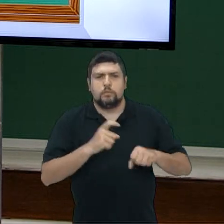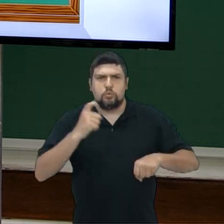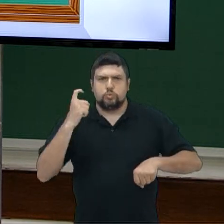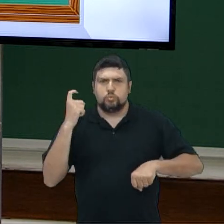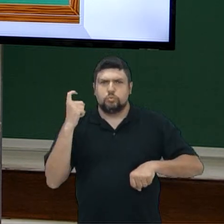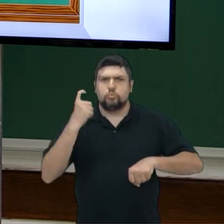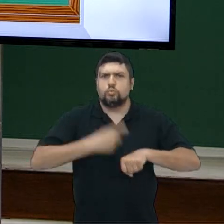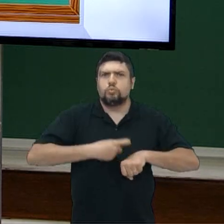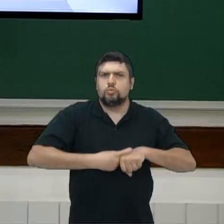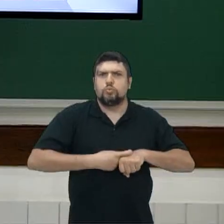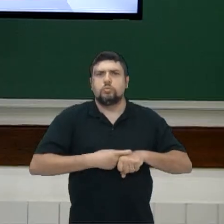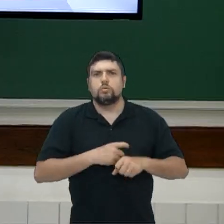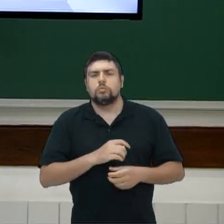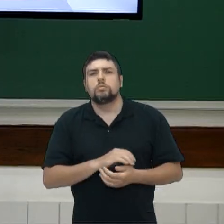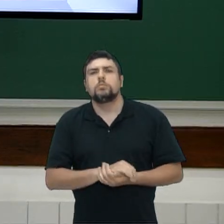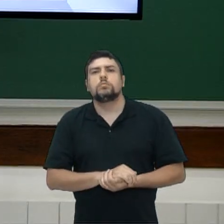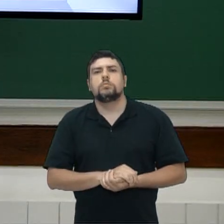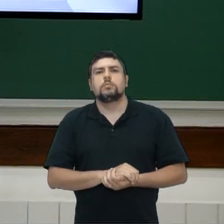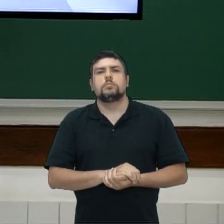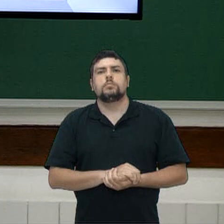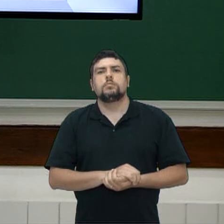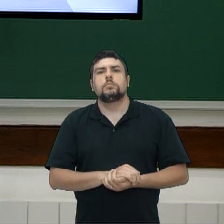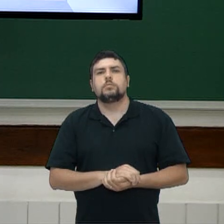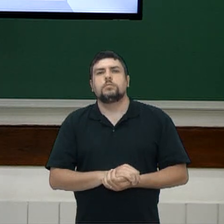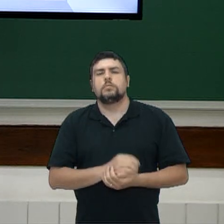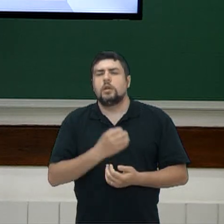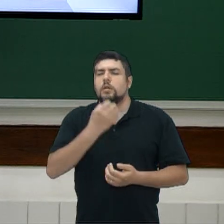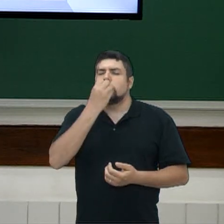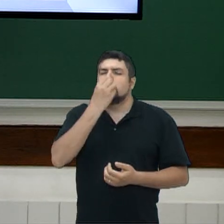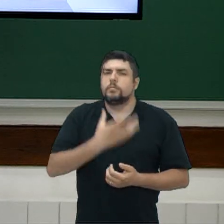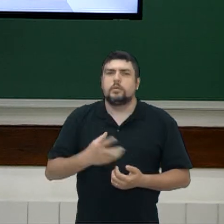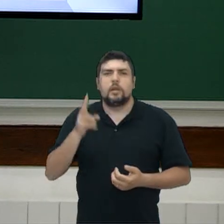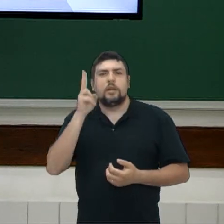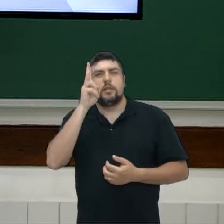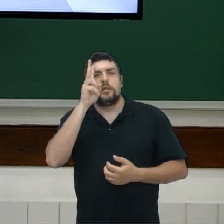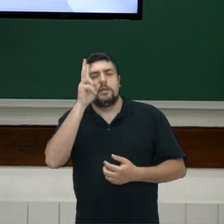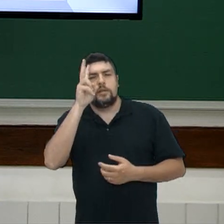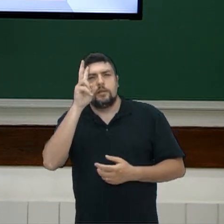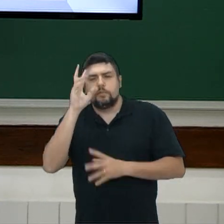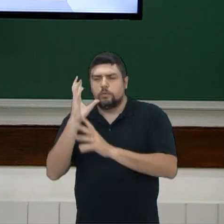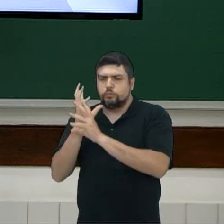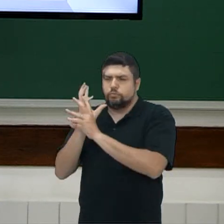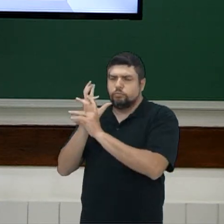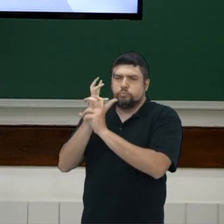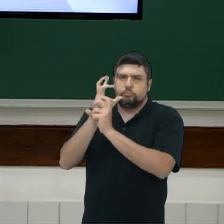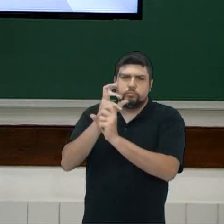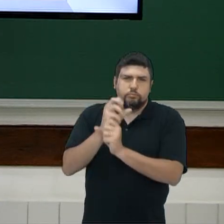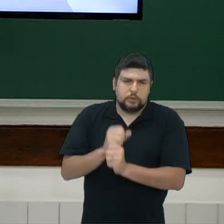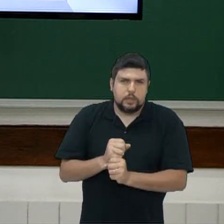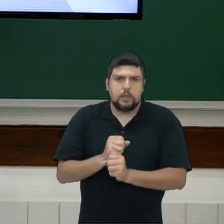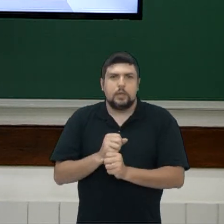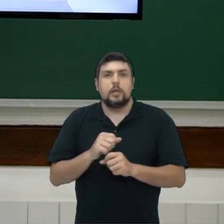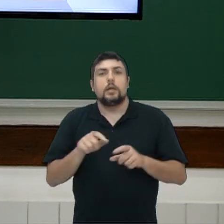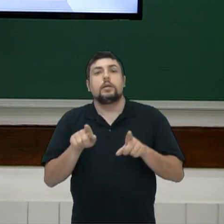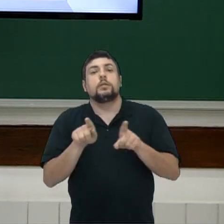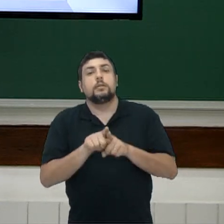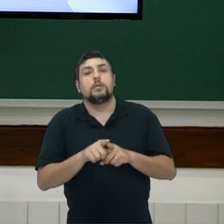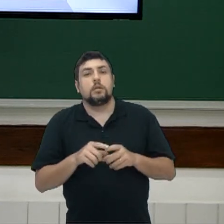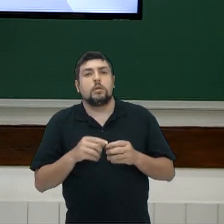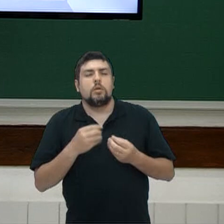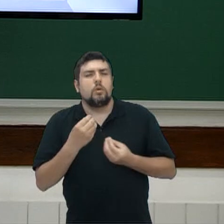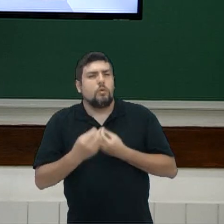dureza. Bom relembrar, né? Bom poder retomar alguns conceitos e essa ideia,